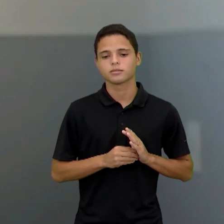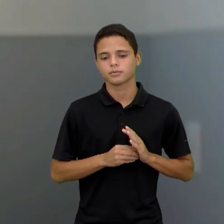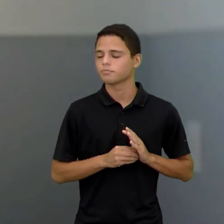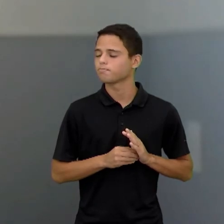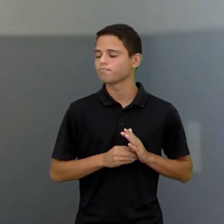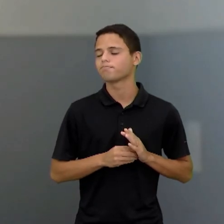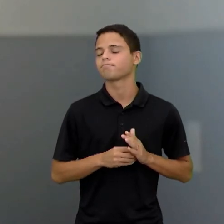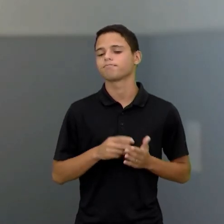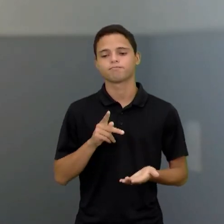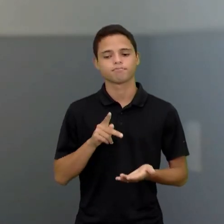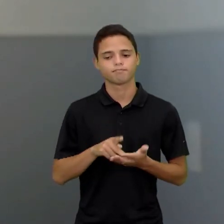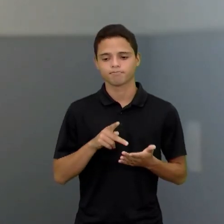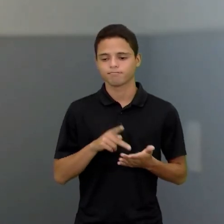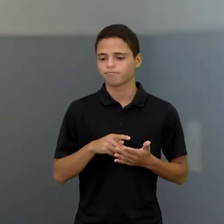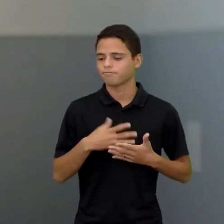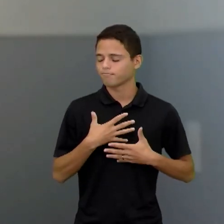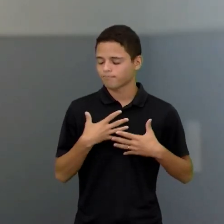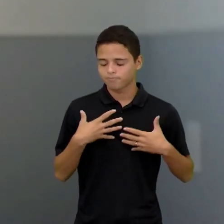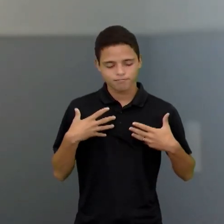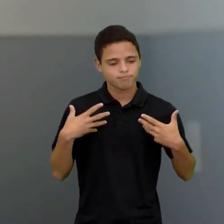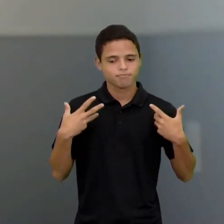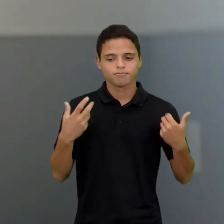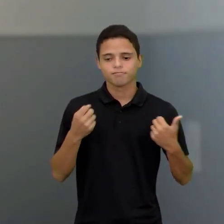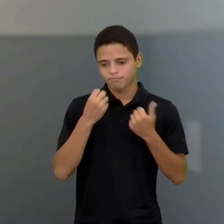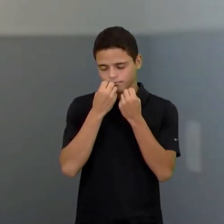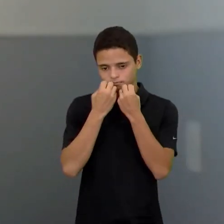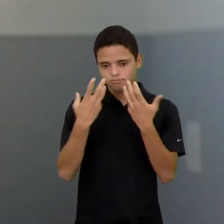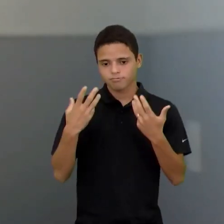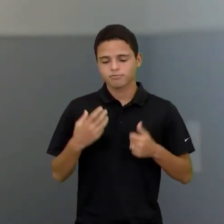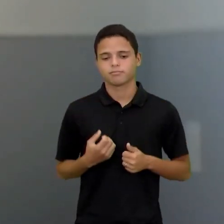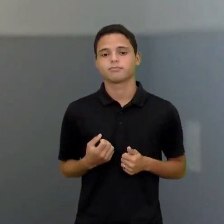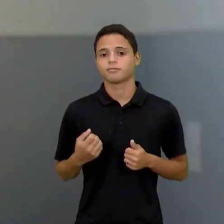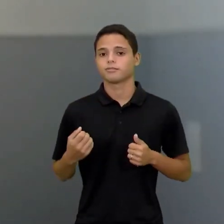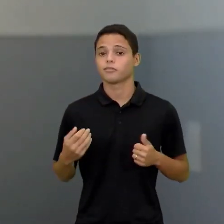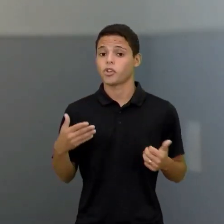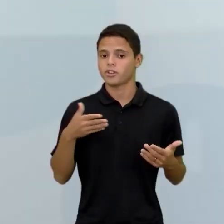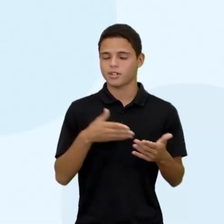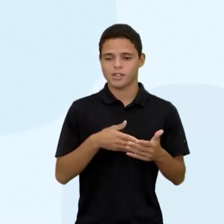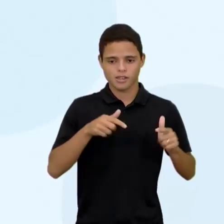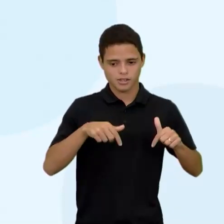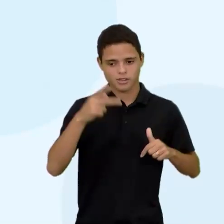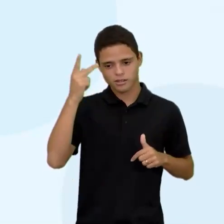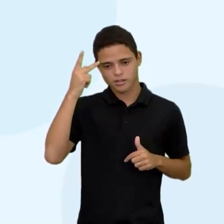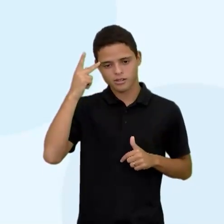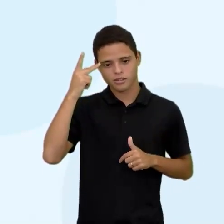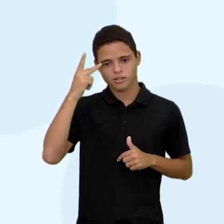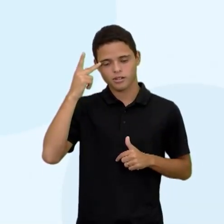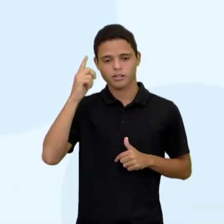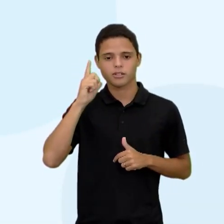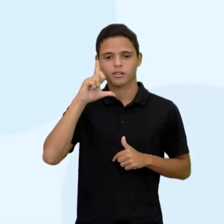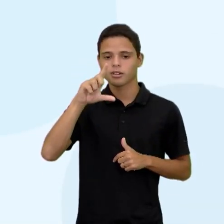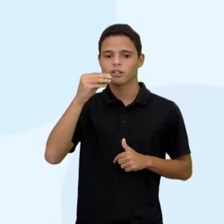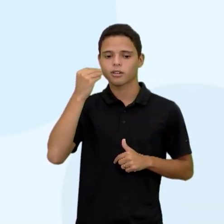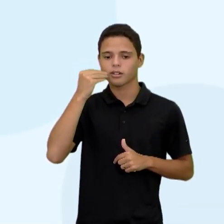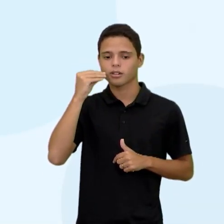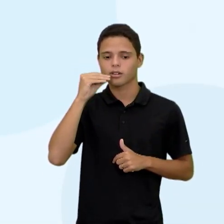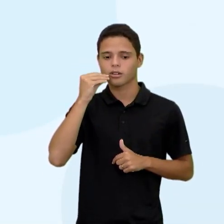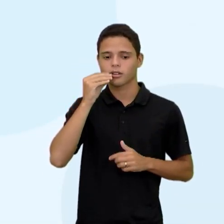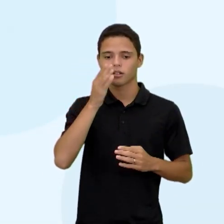é realmente apaixonante. Quando eu vim para São Paulo, eu tive a oportunidade de entrar no Ronins. O Ronins é um